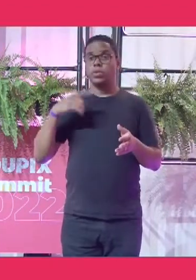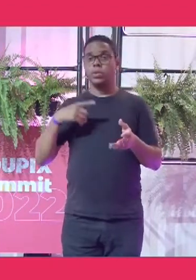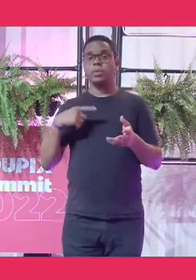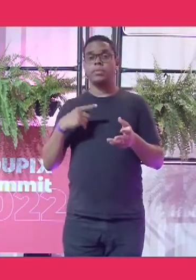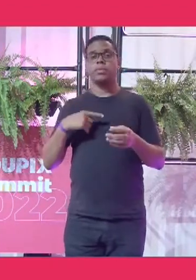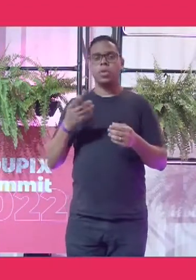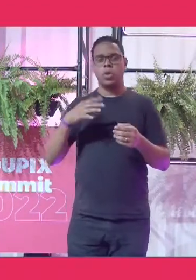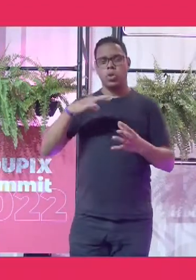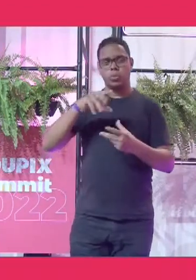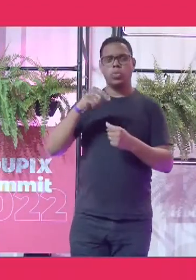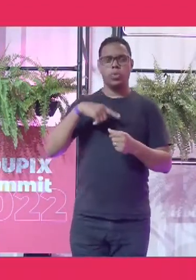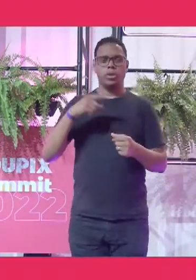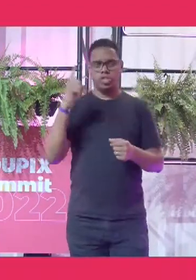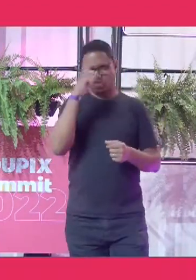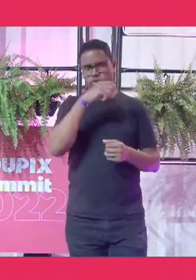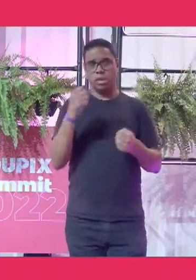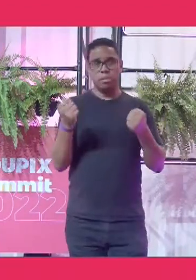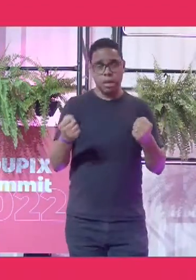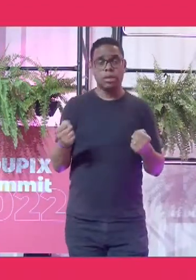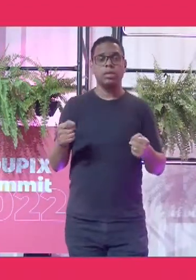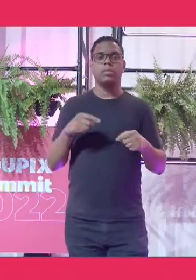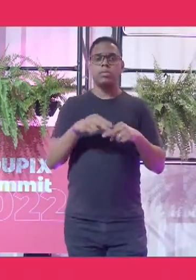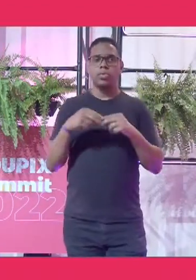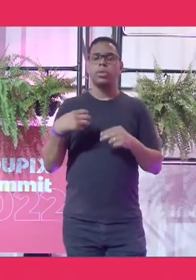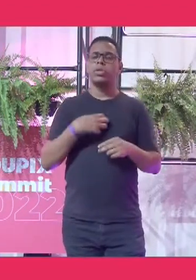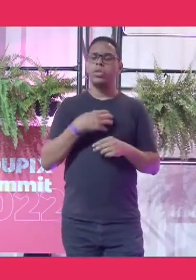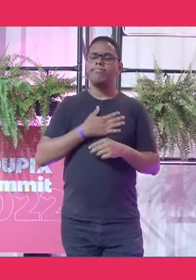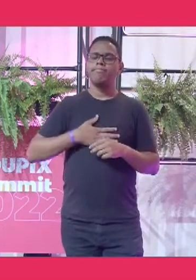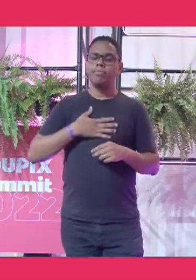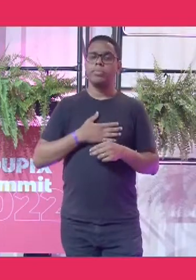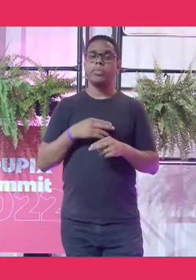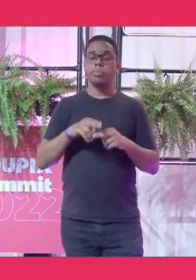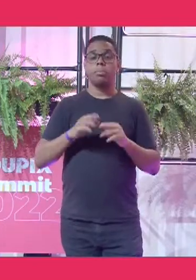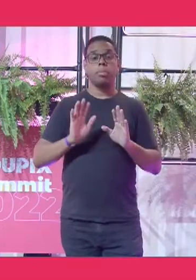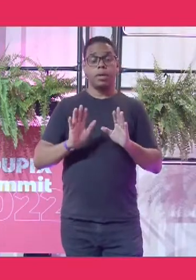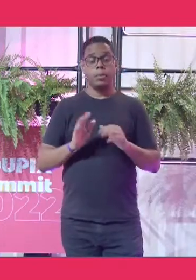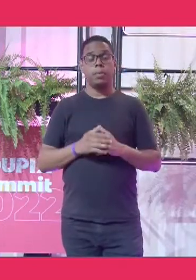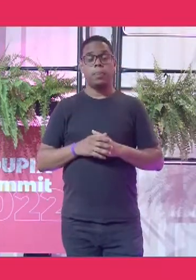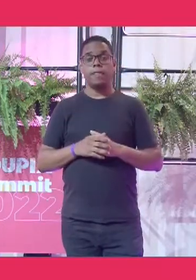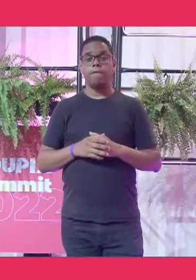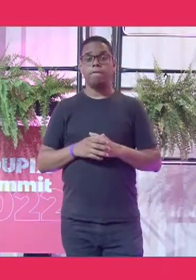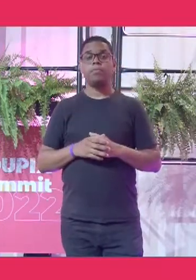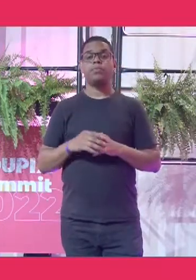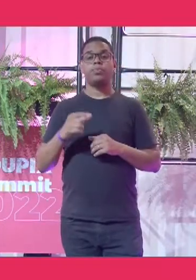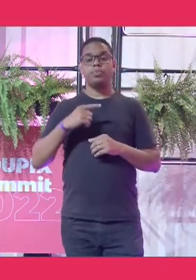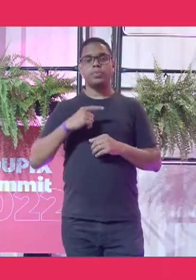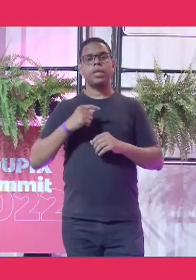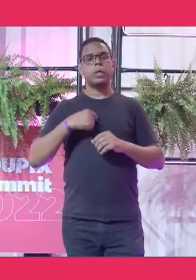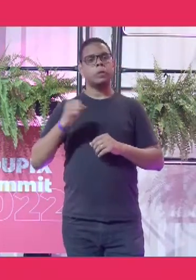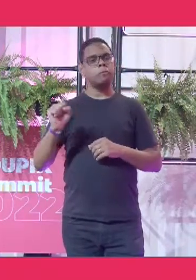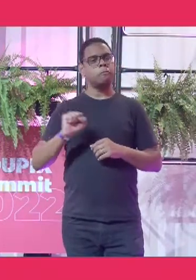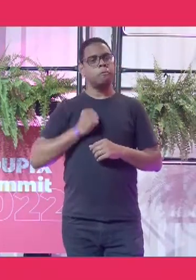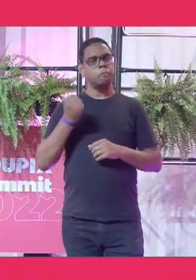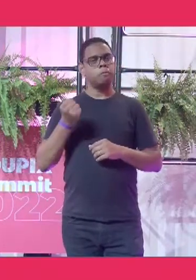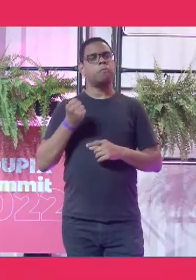está tão pesado, está tão difícil, né? Então, faz sentido de um lado. Mas, por outro, eu também fico com muita